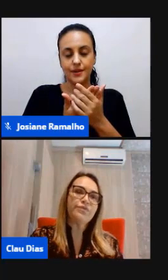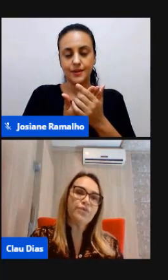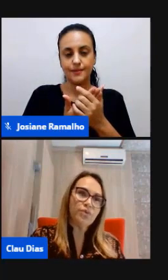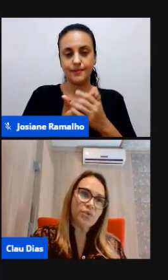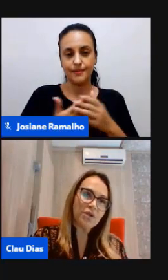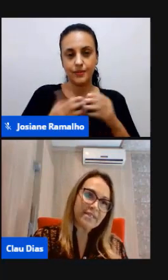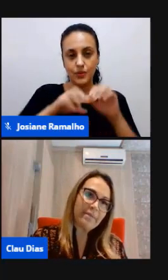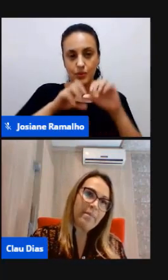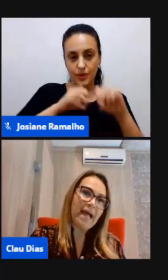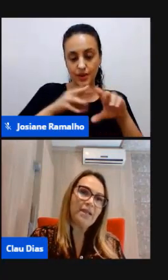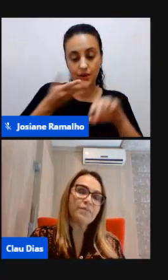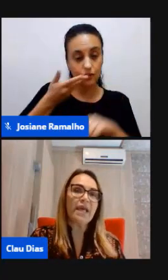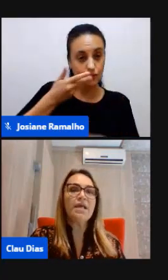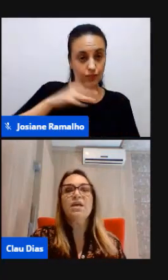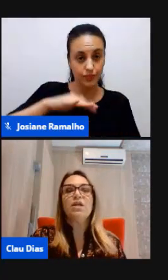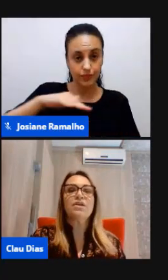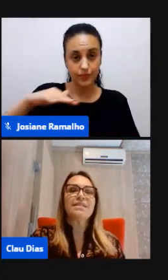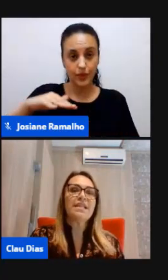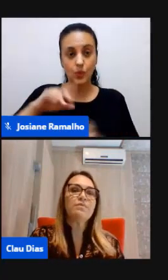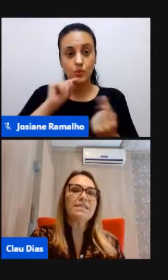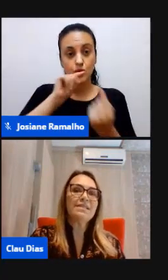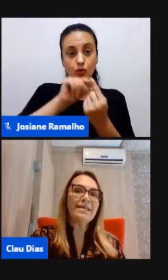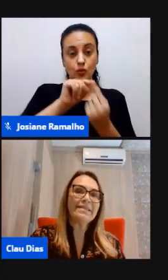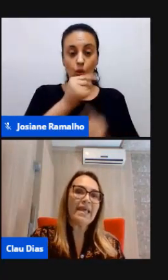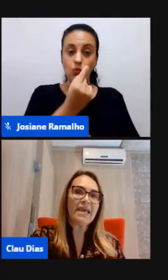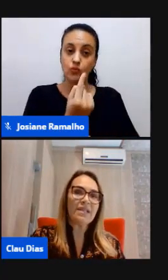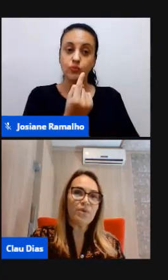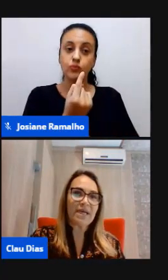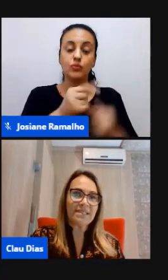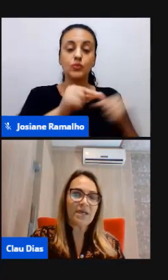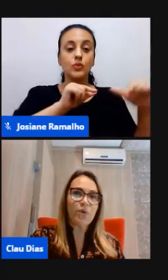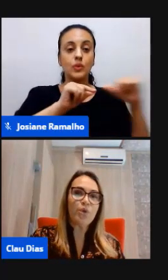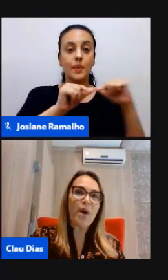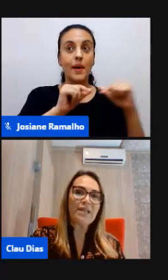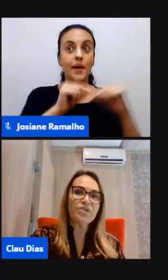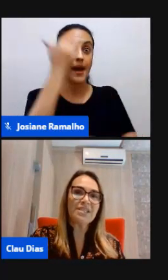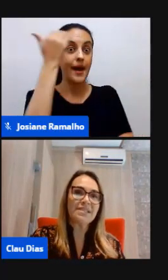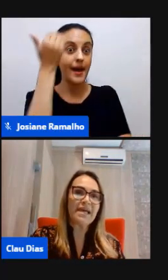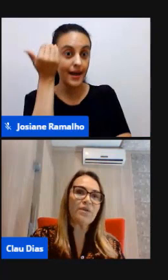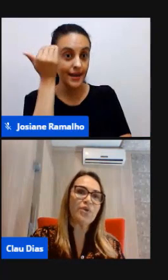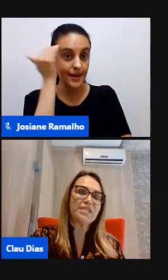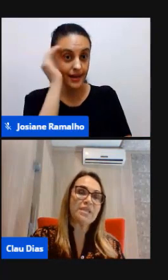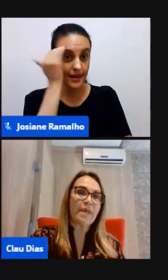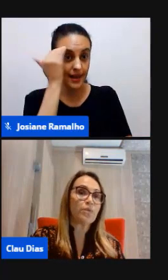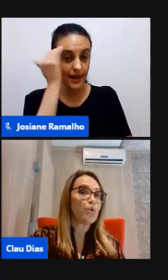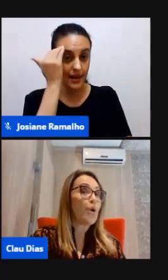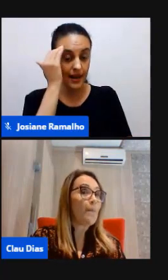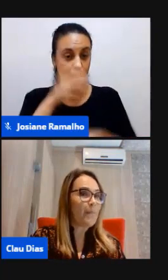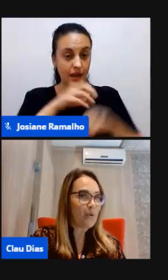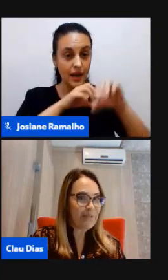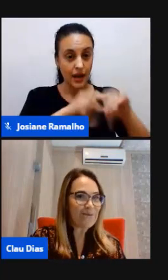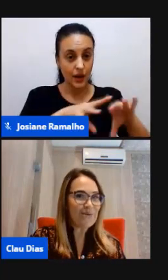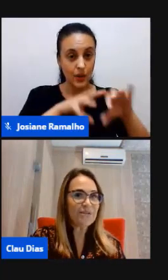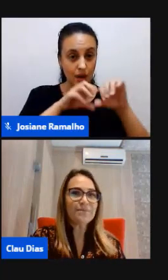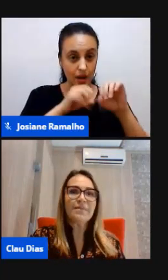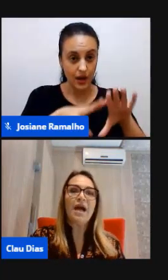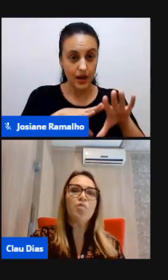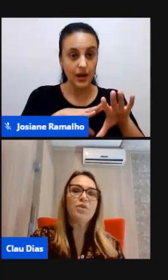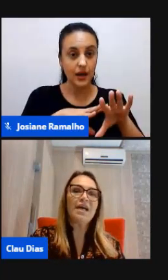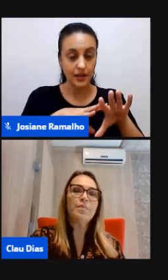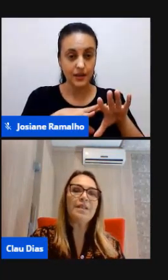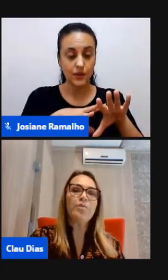o objetivo 1 do nosso trabalho, né? Nós queremos entender a educação e o ato de acessar o conhecimento